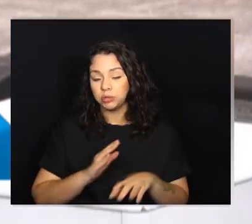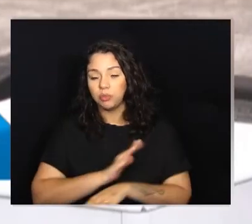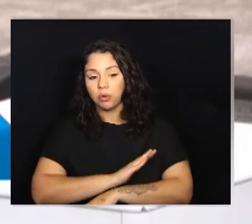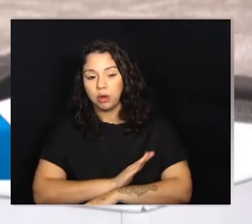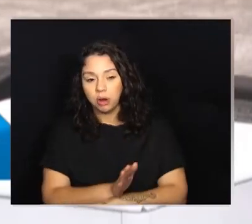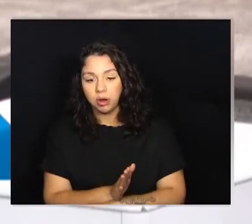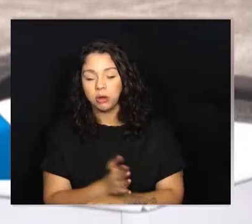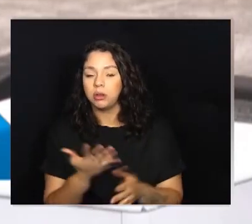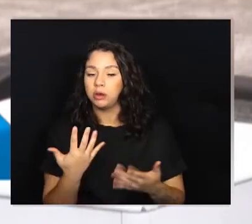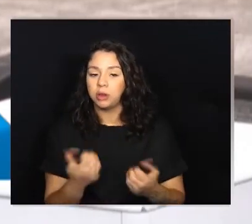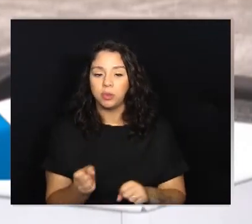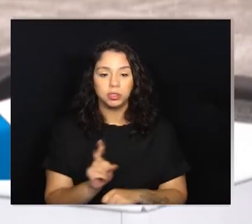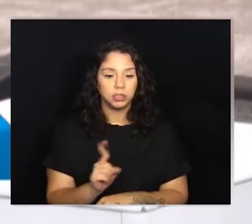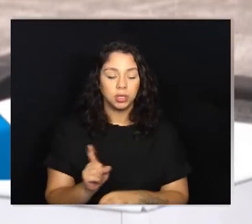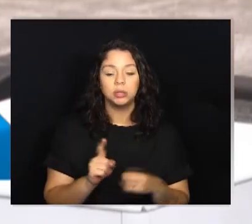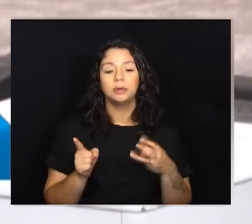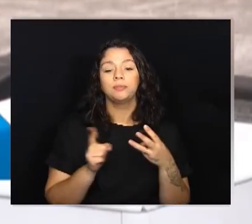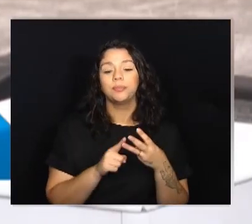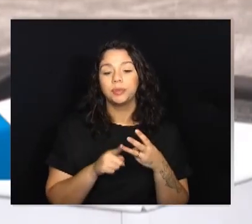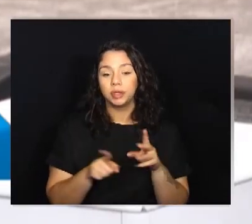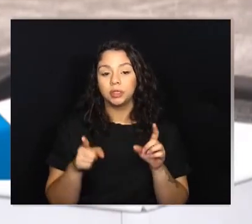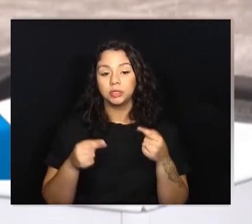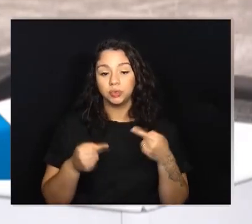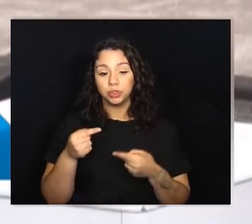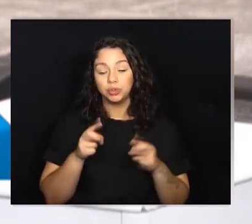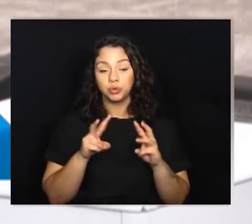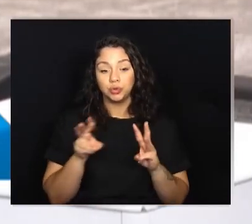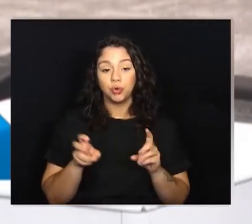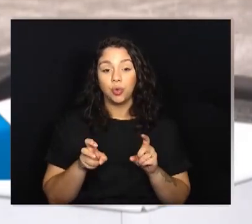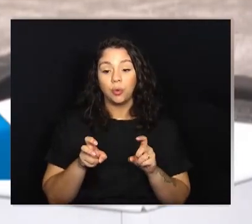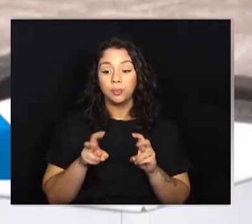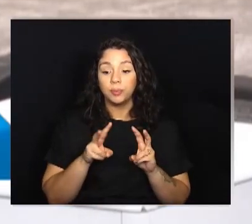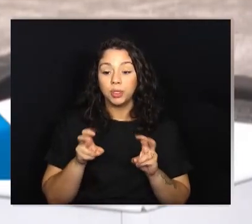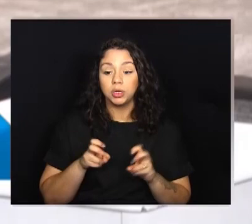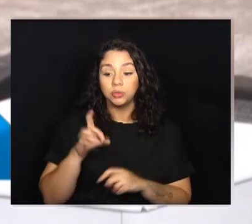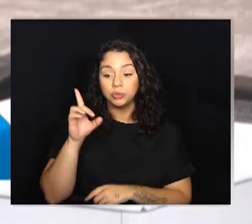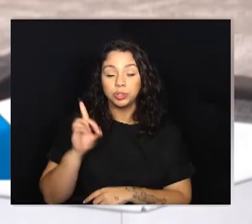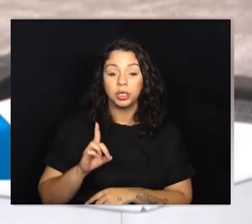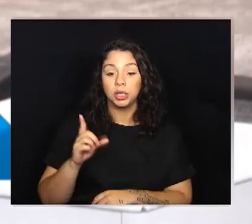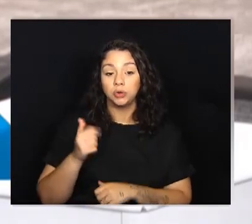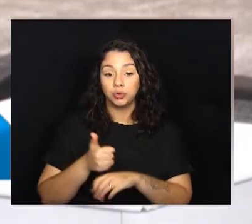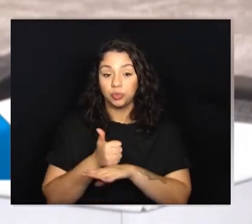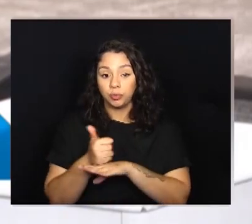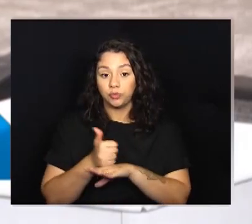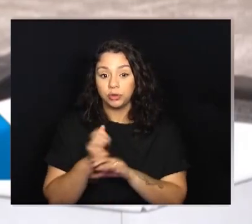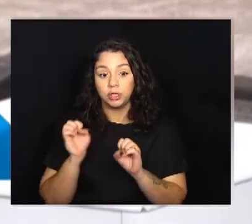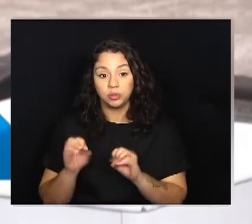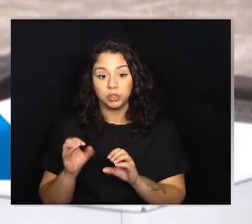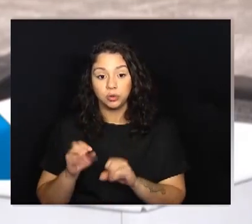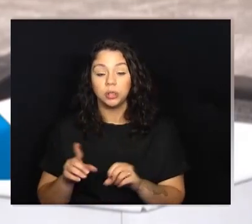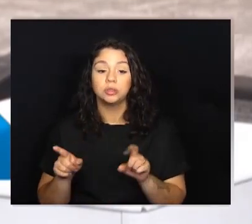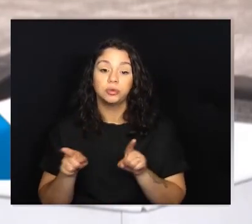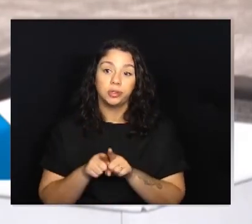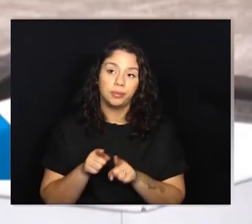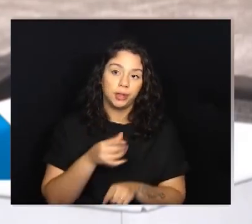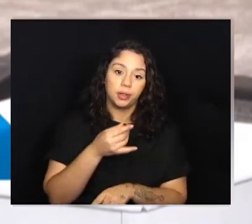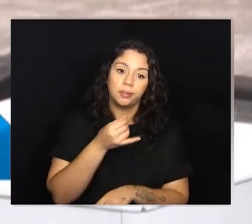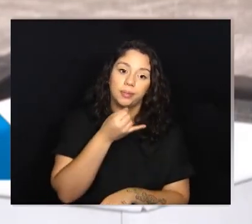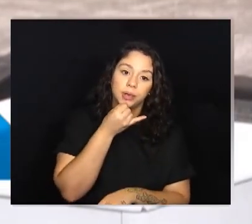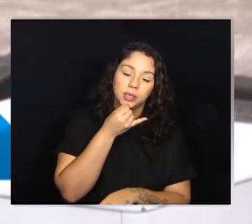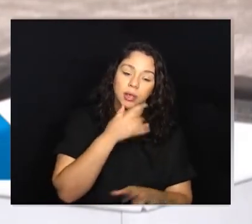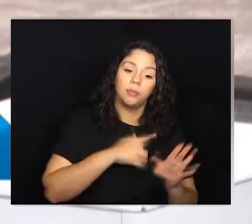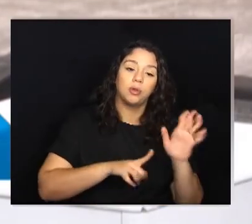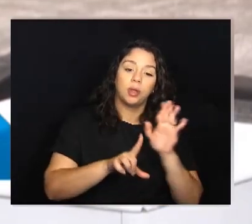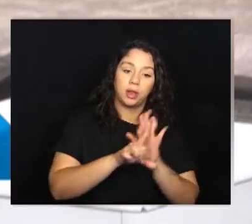antirracista, nós já debatemos sobre o direito, né, dos profissionais da educação, como a lei